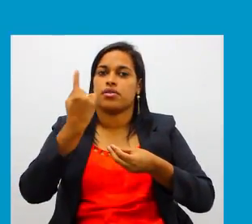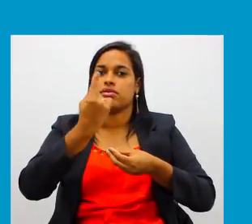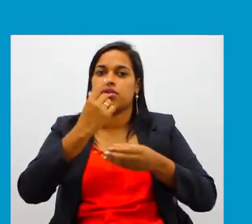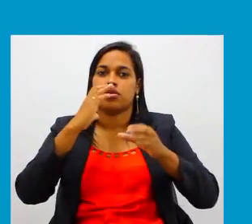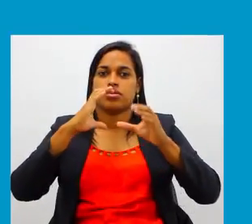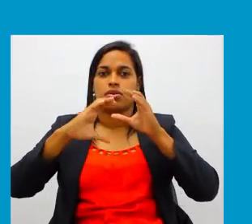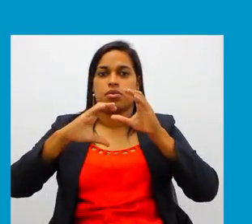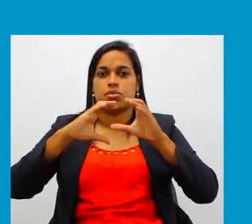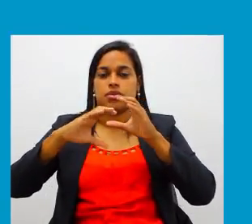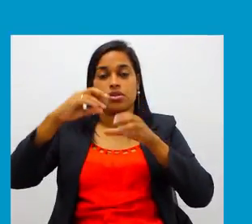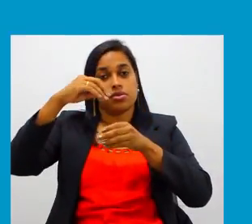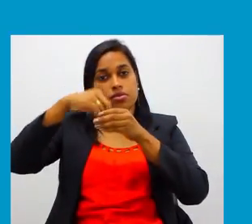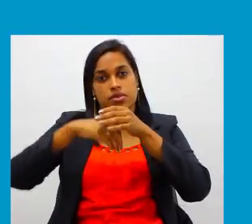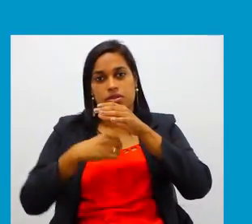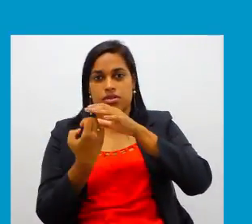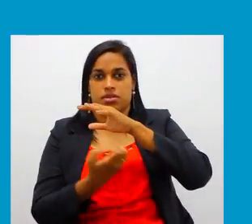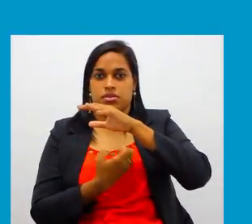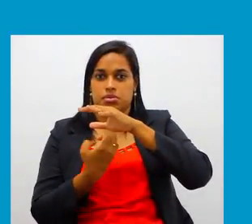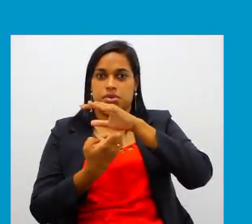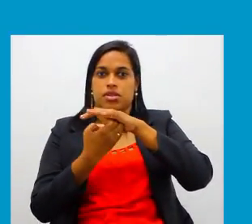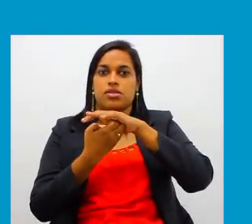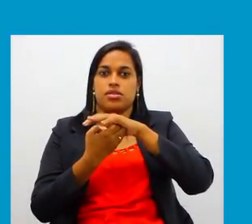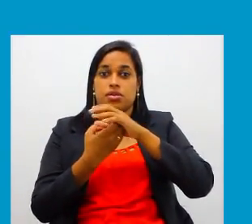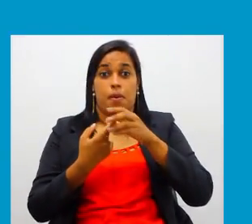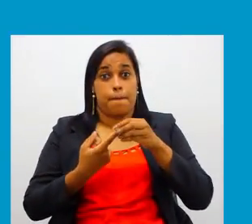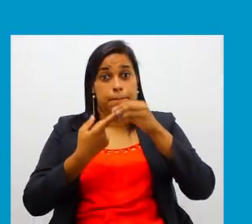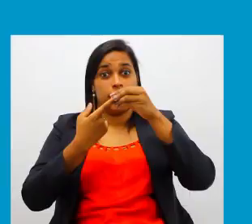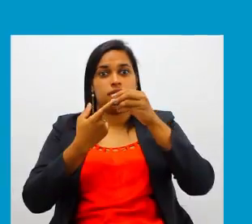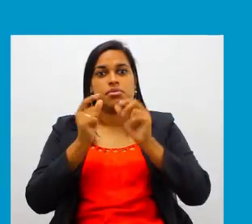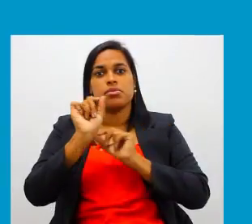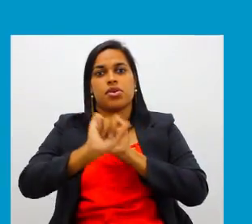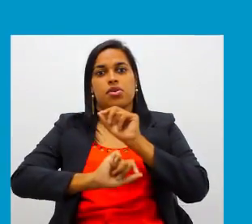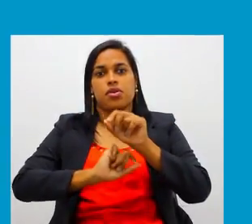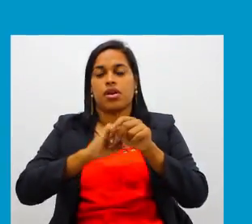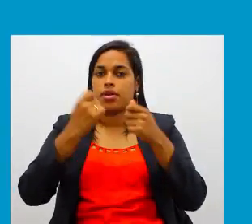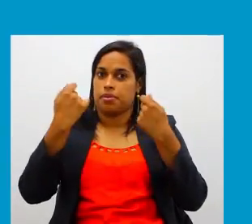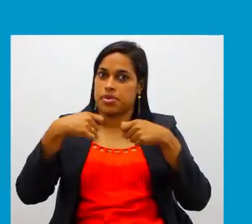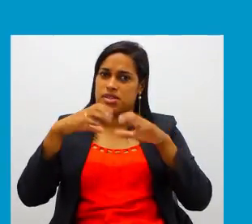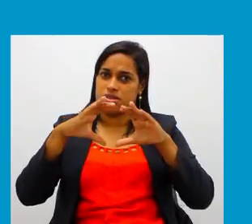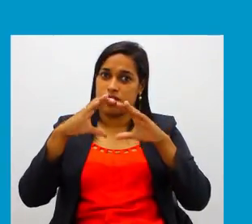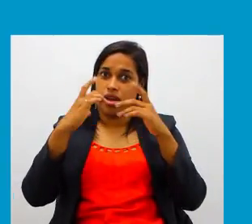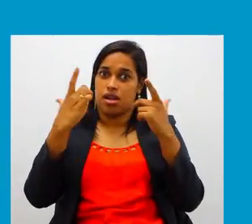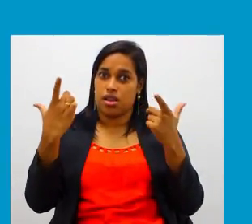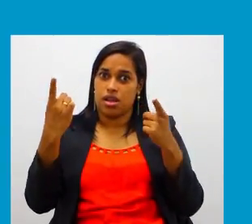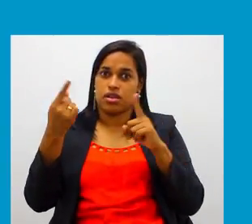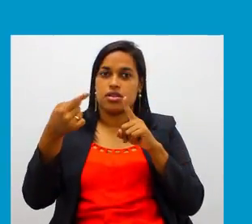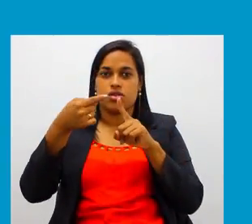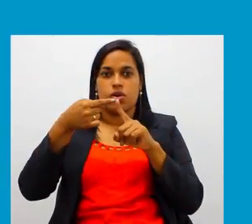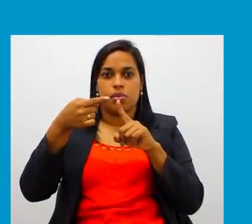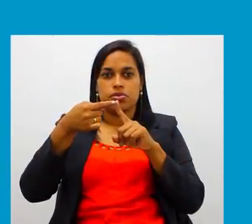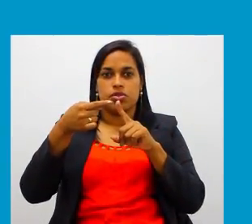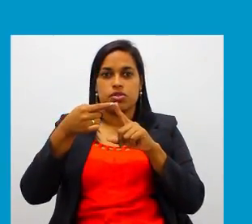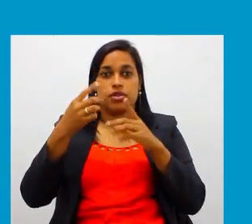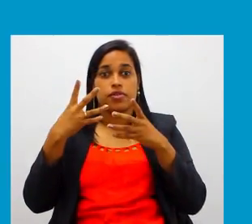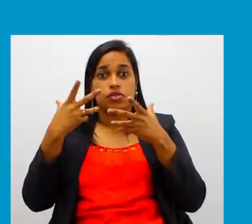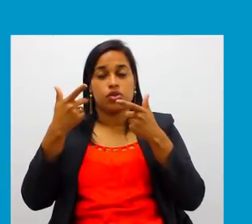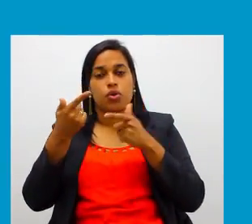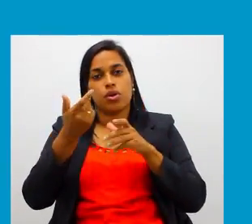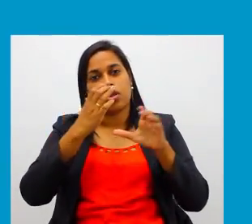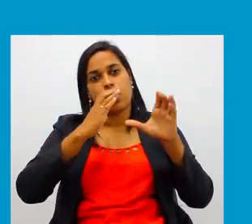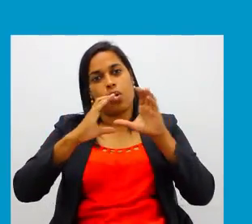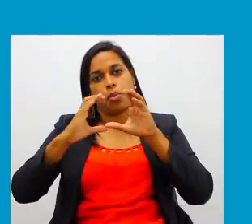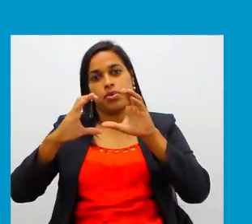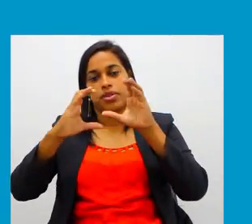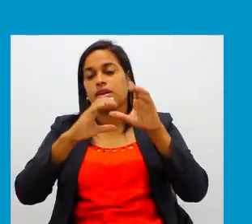nossa comunicação dentro das empresas. O principal ponto elas devem ser claras e objetivas. Toda a comunicação que a gente